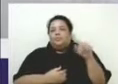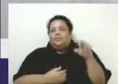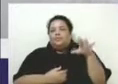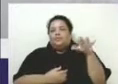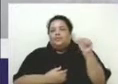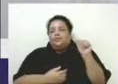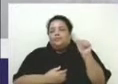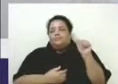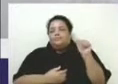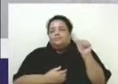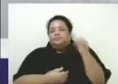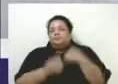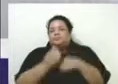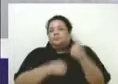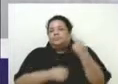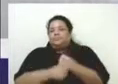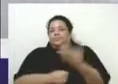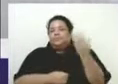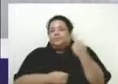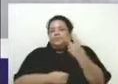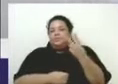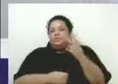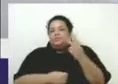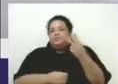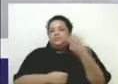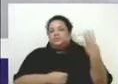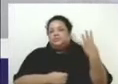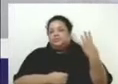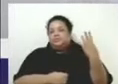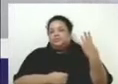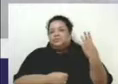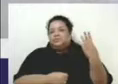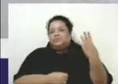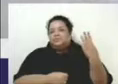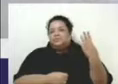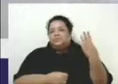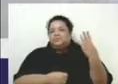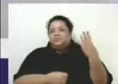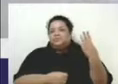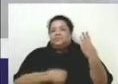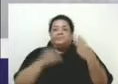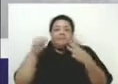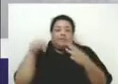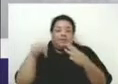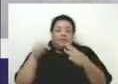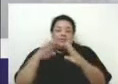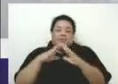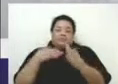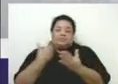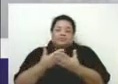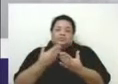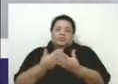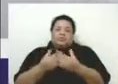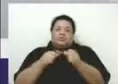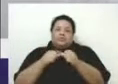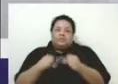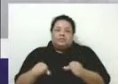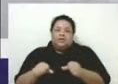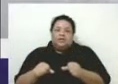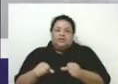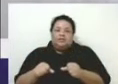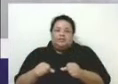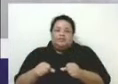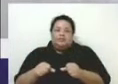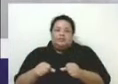o ano passado, 2023. e nessa escola que ele está matriculado, na